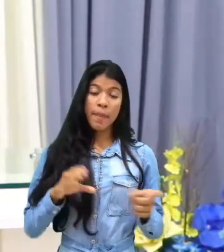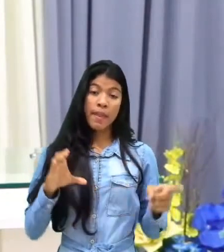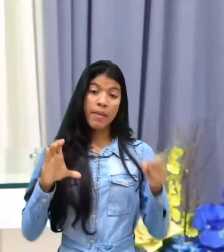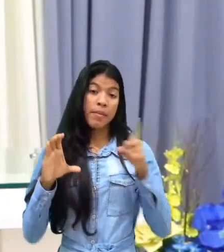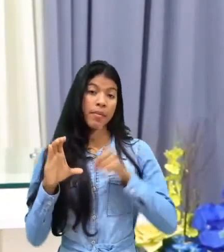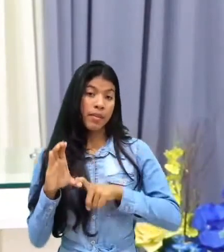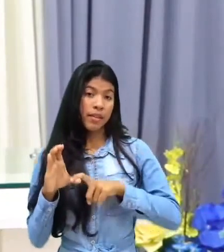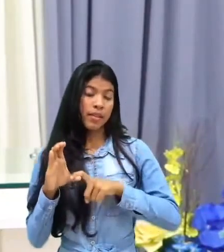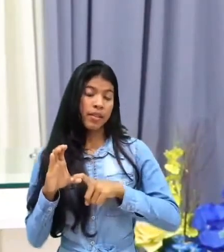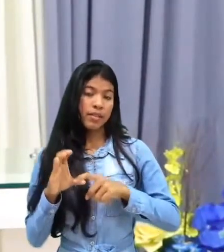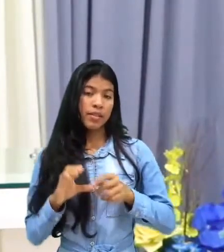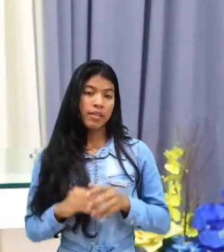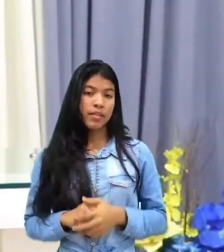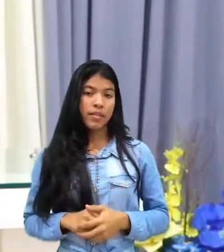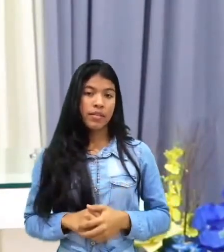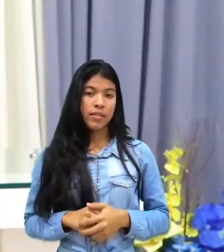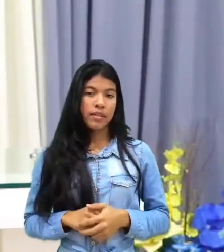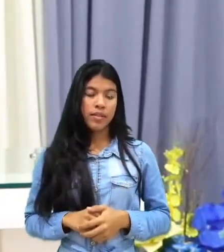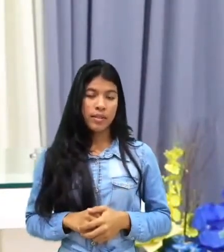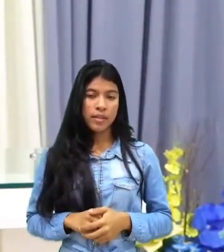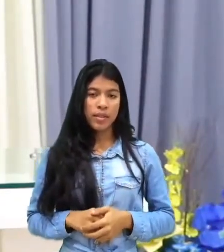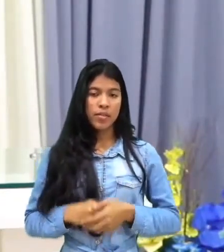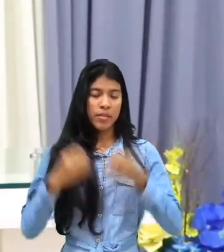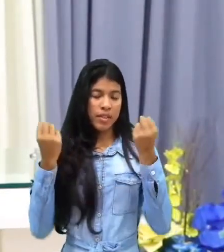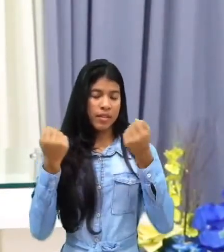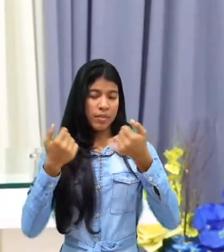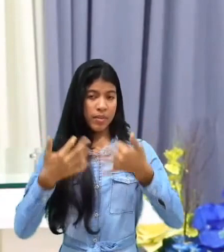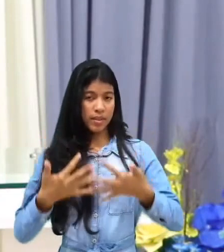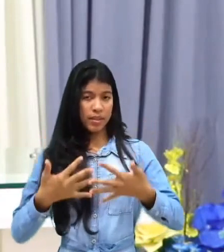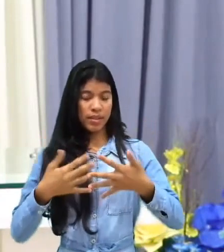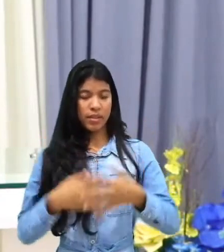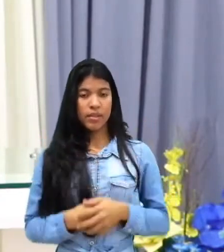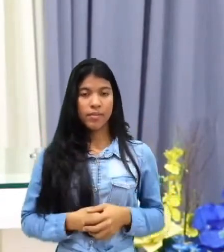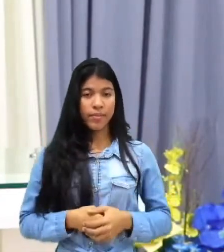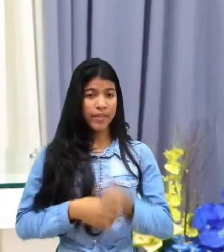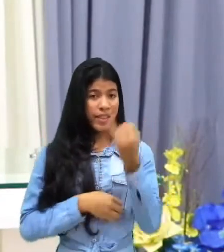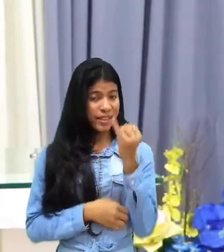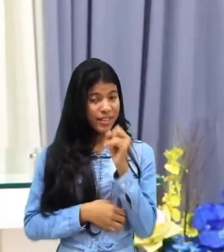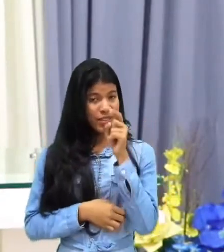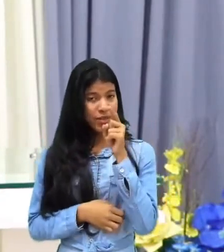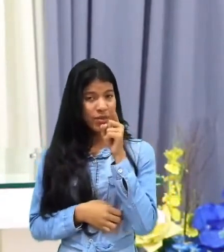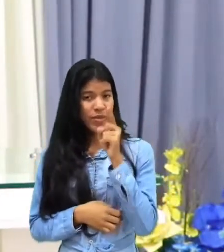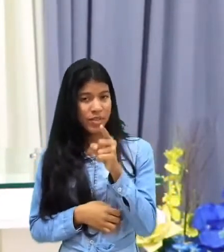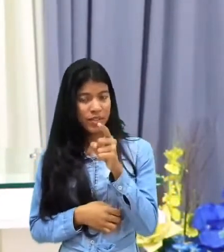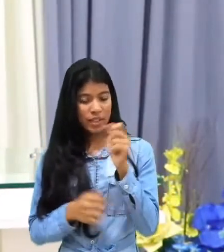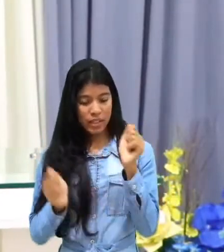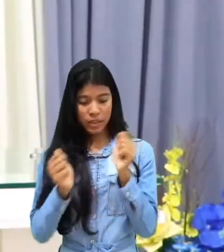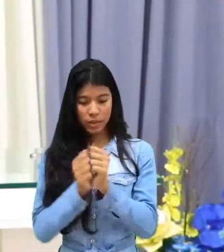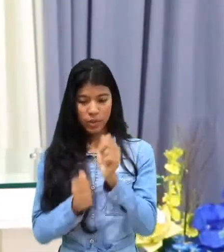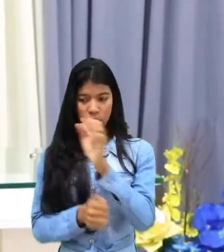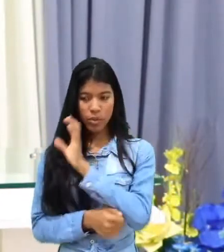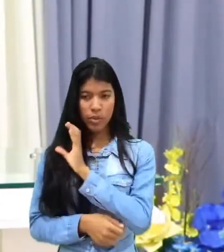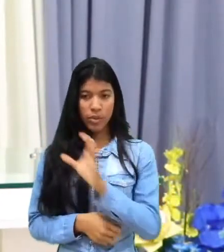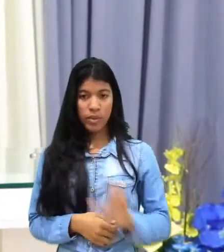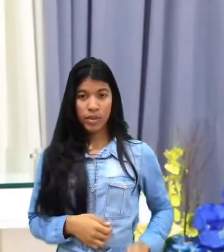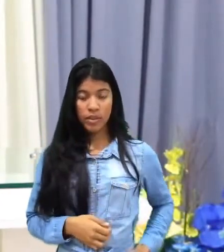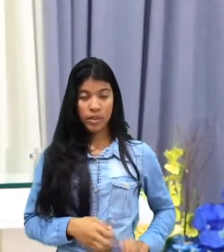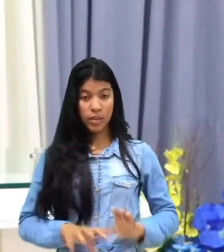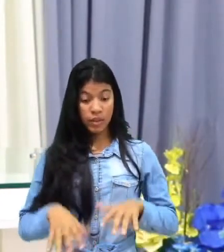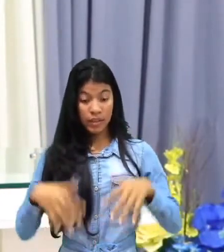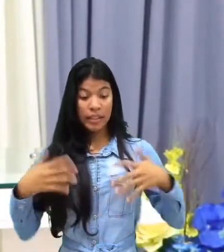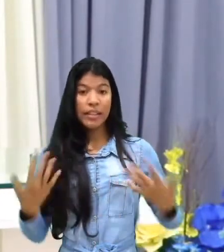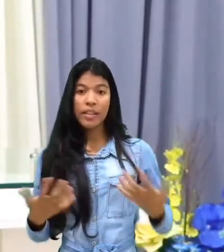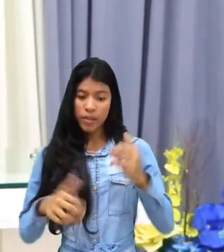aí, o que vai dizer se vai dar certo ou não, vai ser, se você estiver com Cristo, então vai dar certo, então